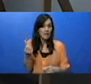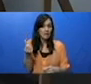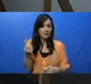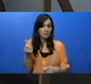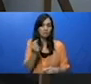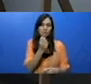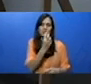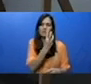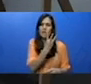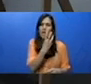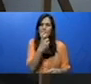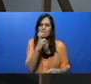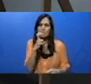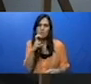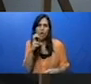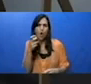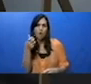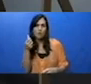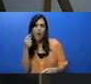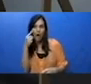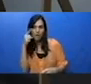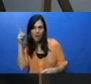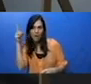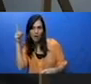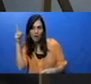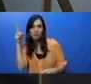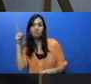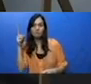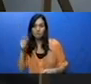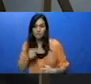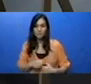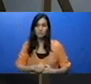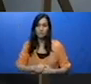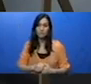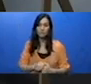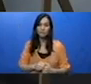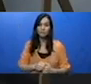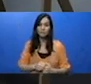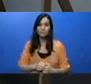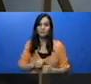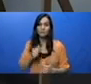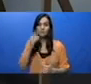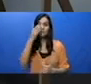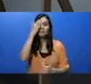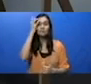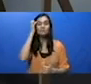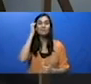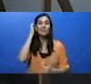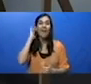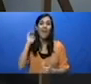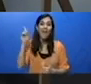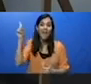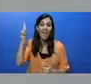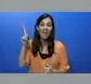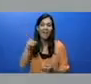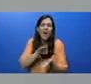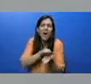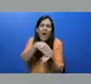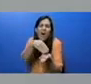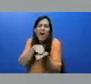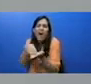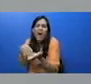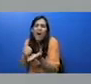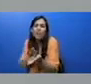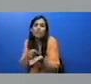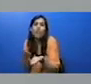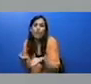6. Vocês estão vendo? Ó, peguei o 3, o 5 e o 6. Essas foram as fichas que eu